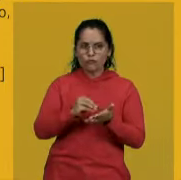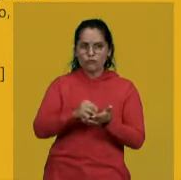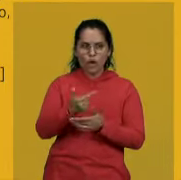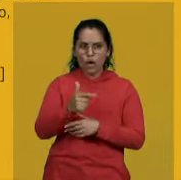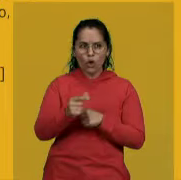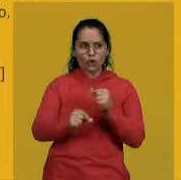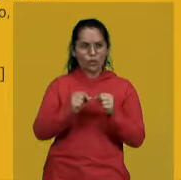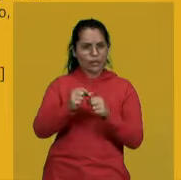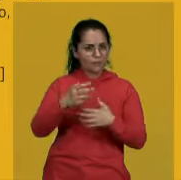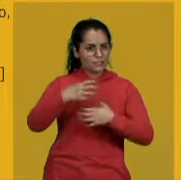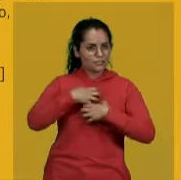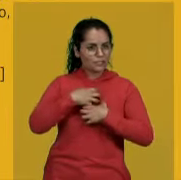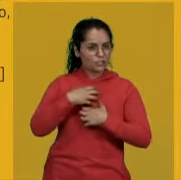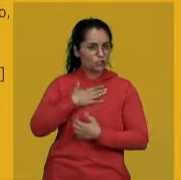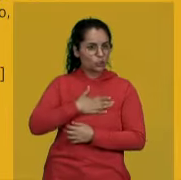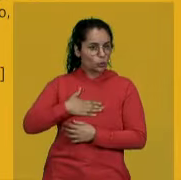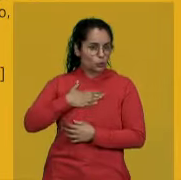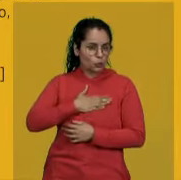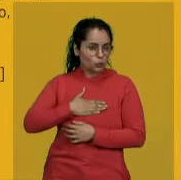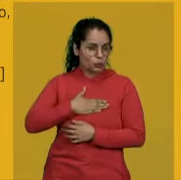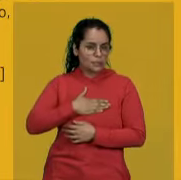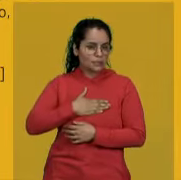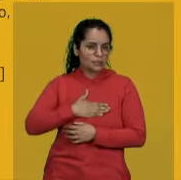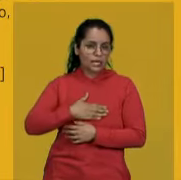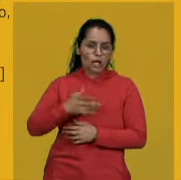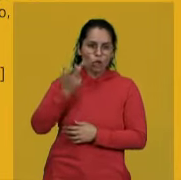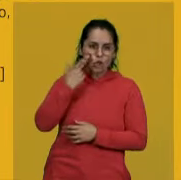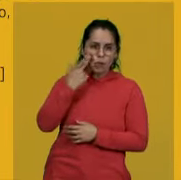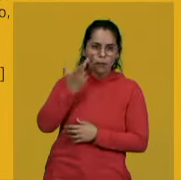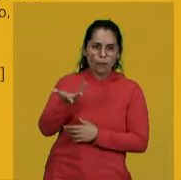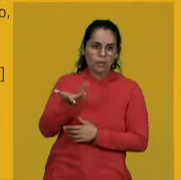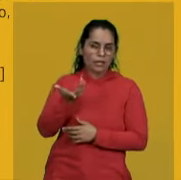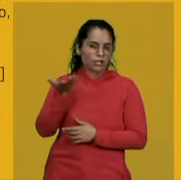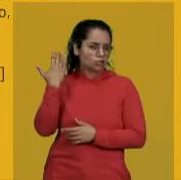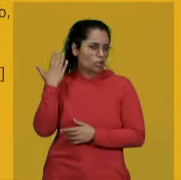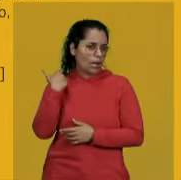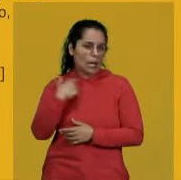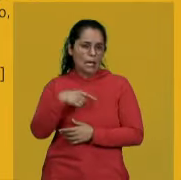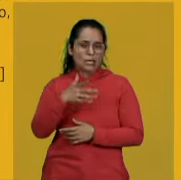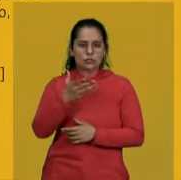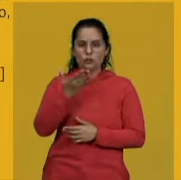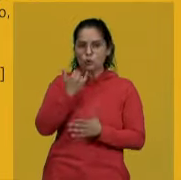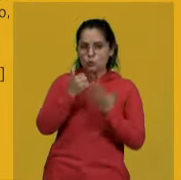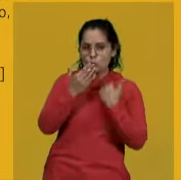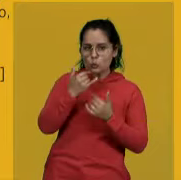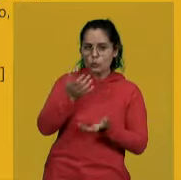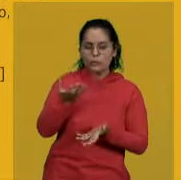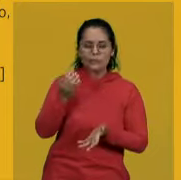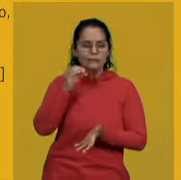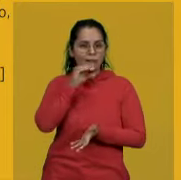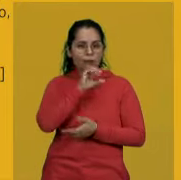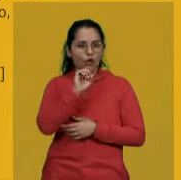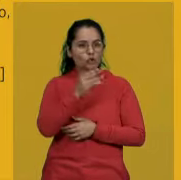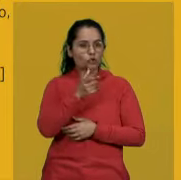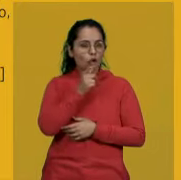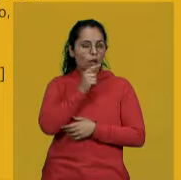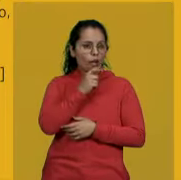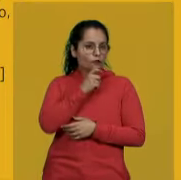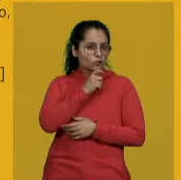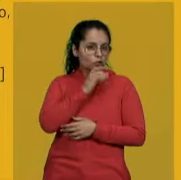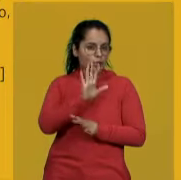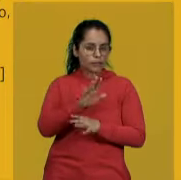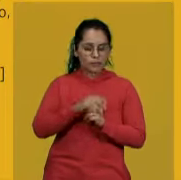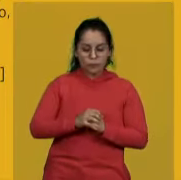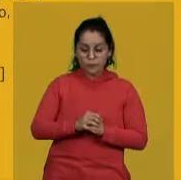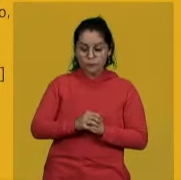para ele sentir o prazer, que ele sentia normalmente com um copo de água gelada ou com uma comidinha quentinha, né? Há drogas